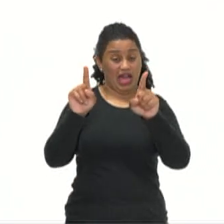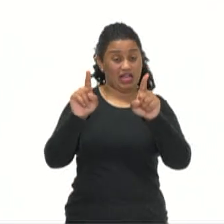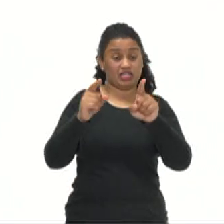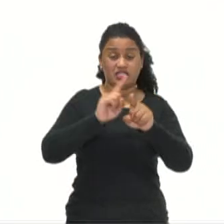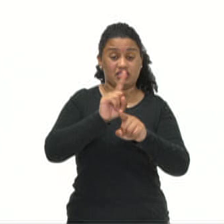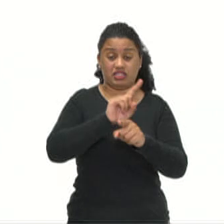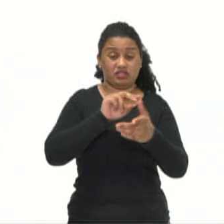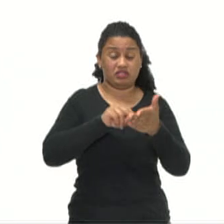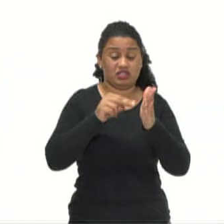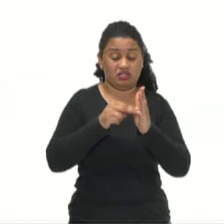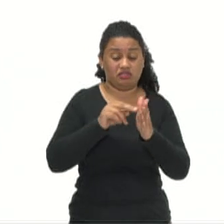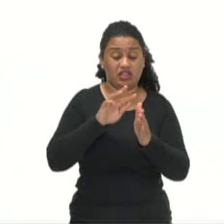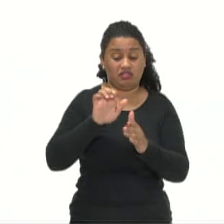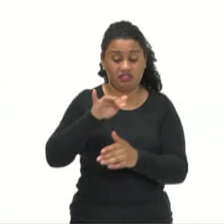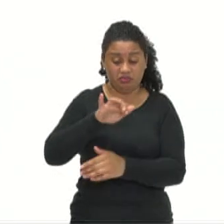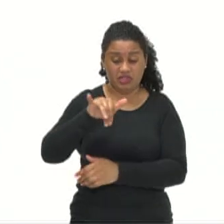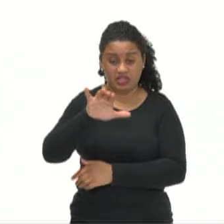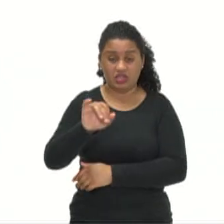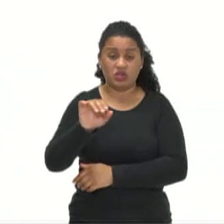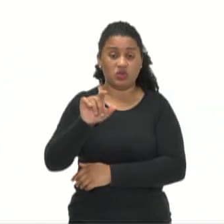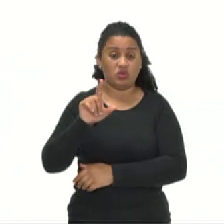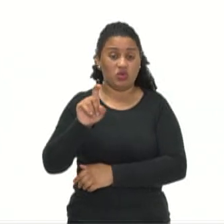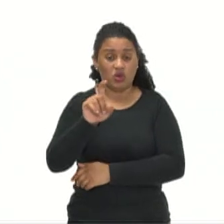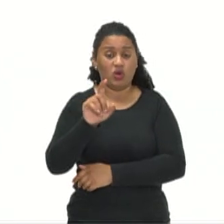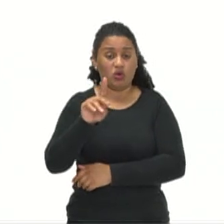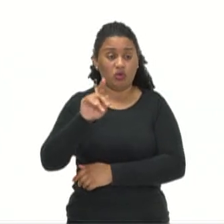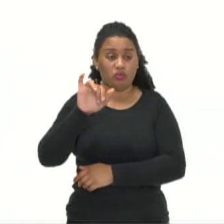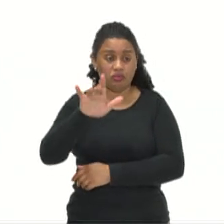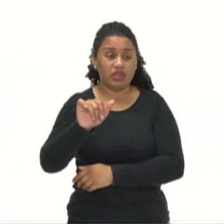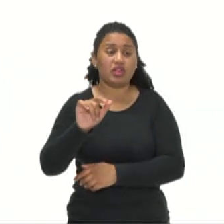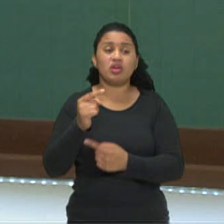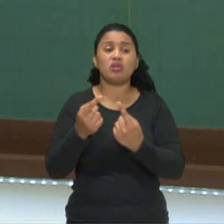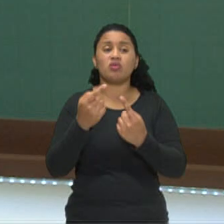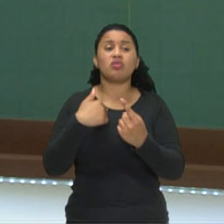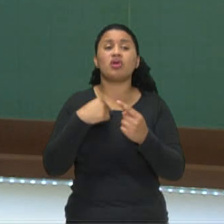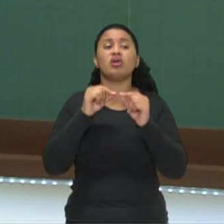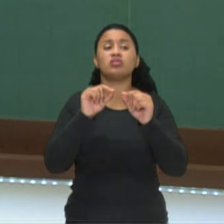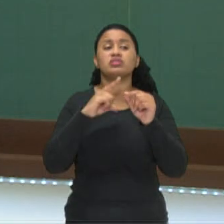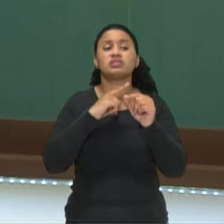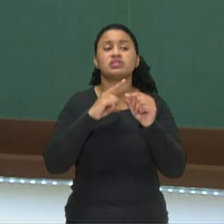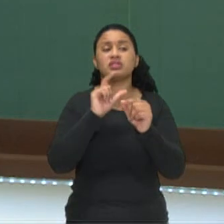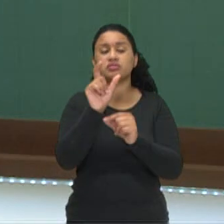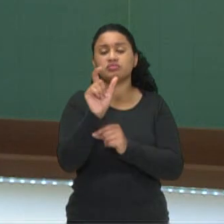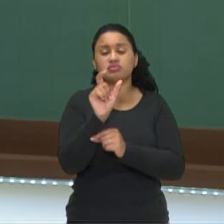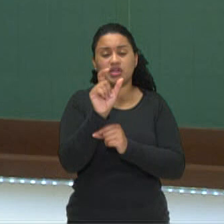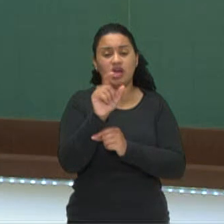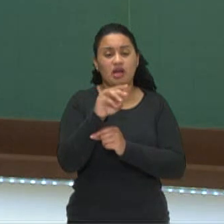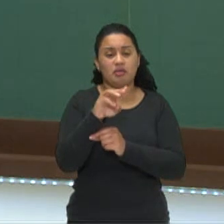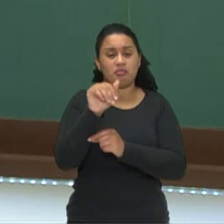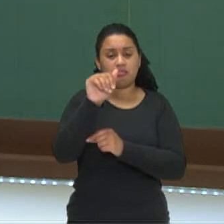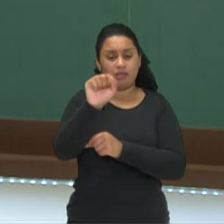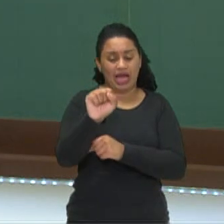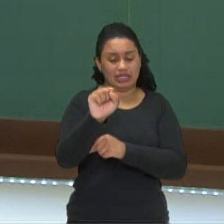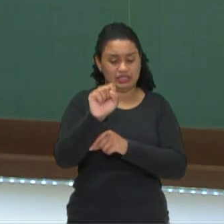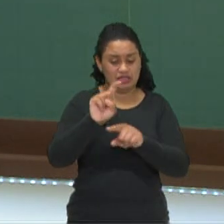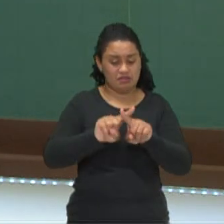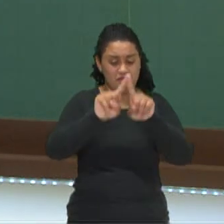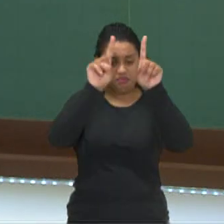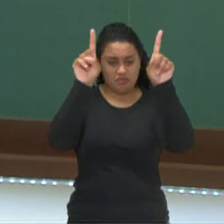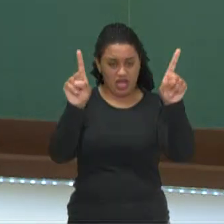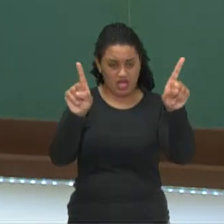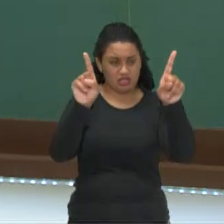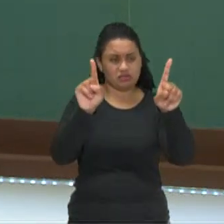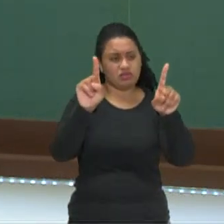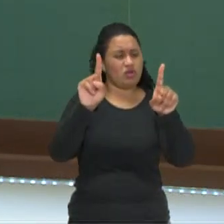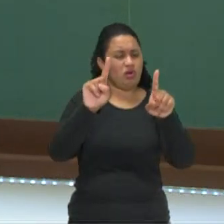Qual é o efeito de sentido produzido com o uso do conectivo destacado? Então, mas aqui, né? Ele introduz